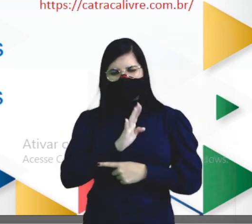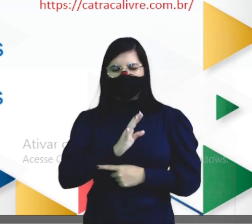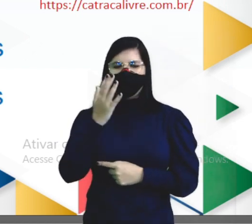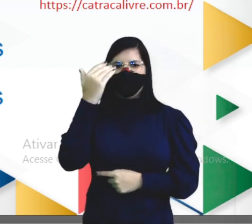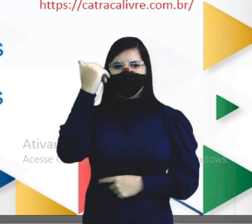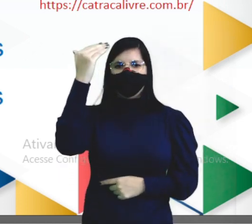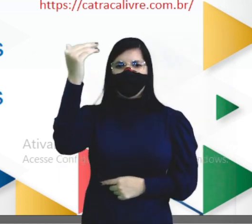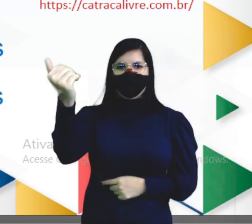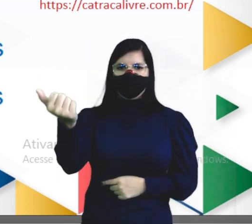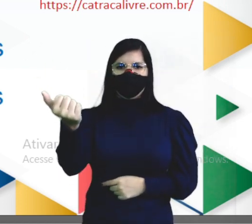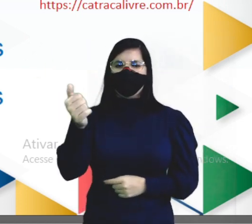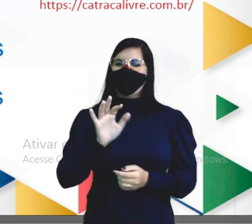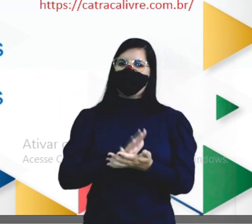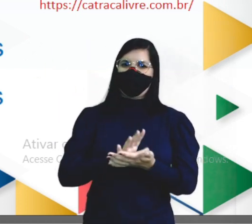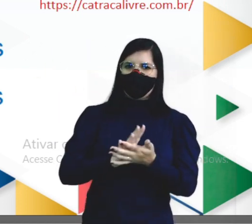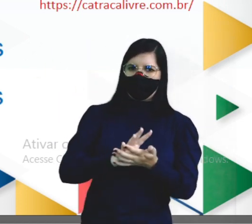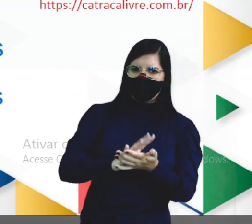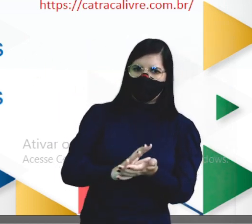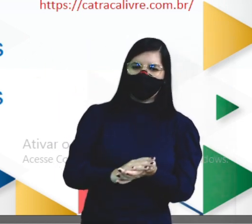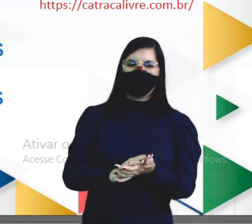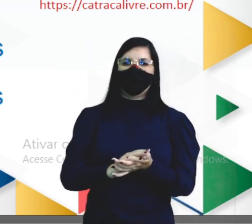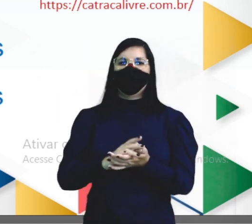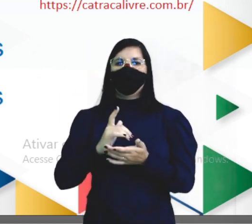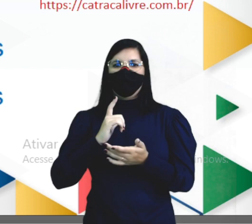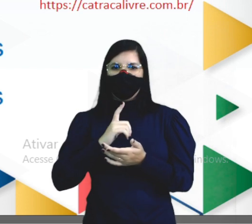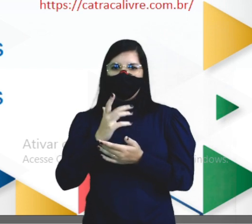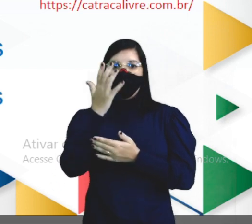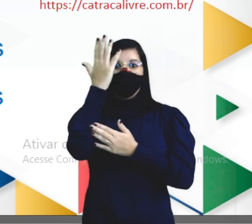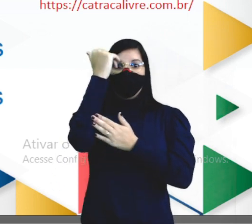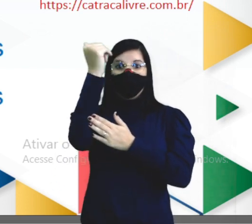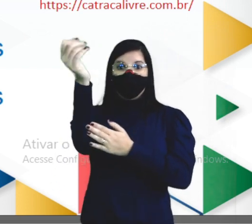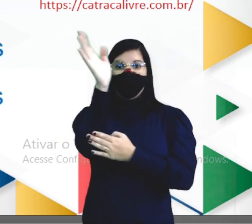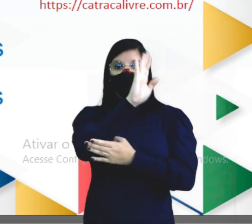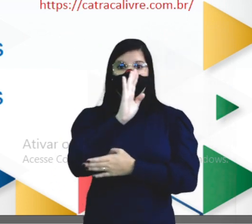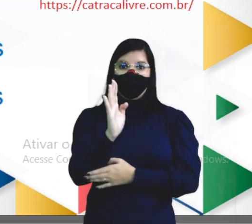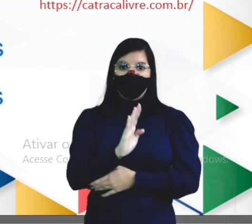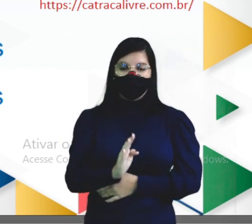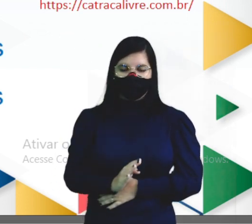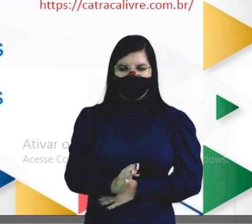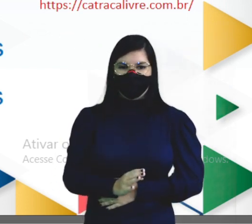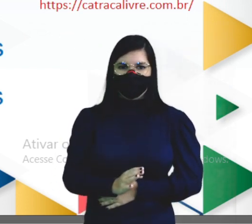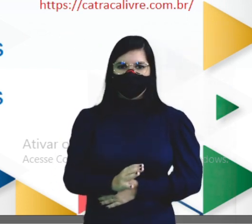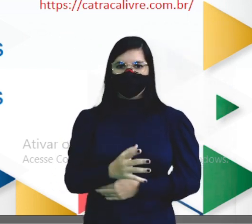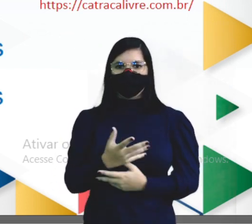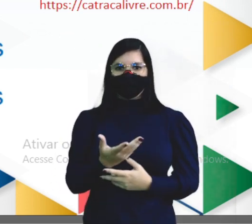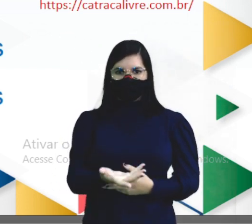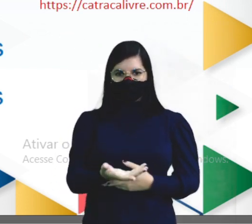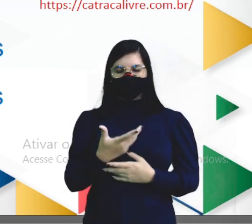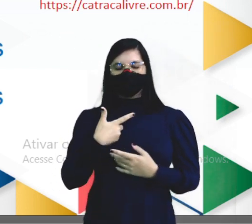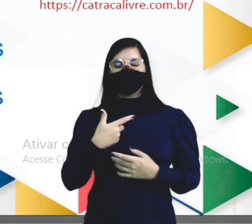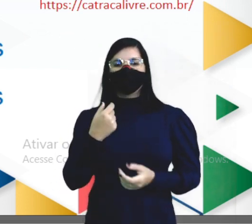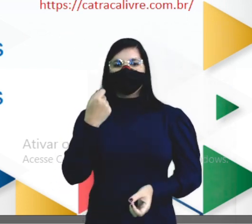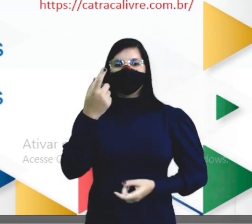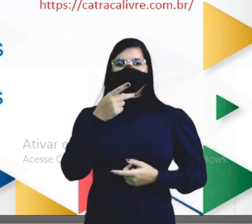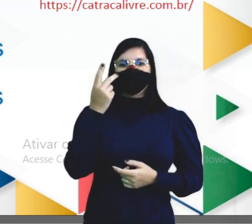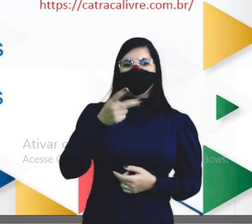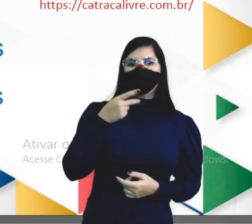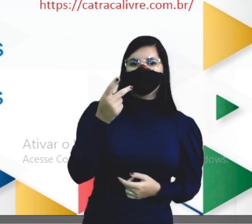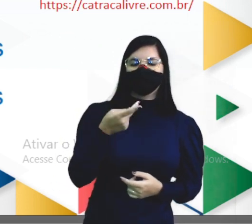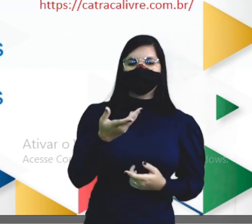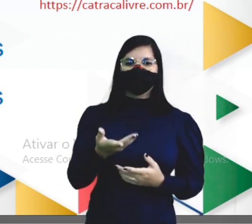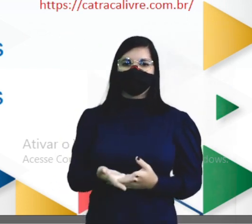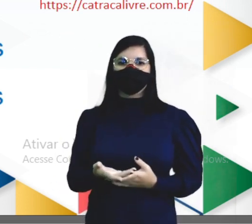samba é considerado o estilo musical mais popular do Brasil. Então, assim, todo mundo, quando fala às vezes assim, referência, a